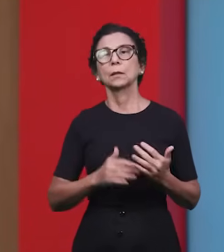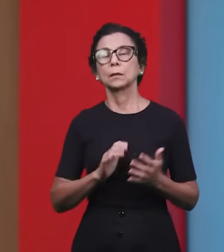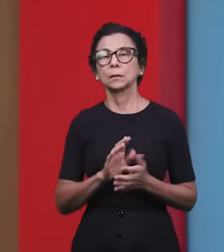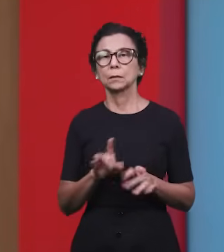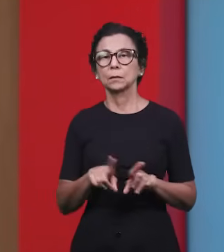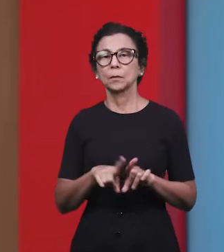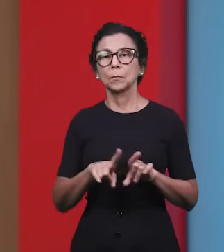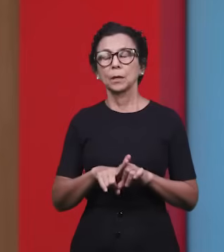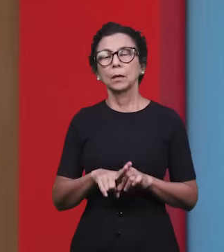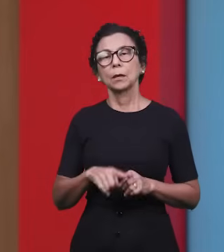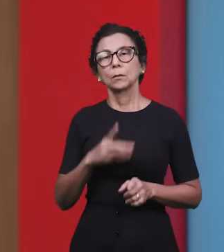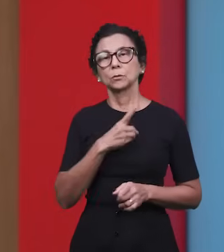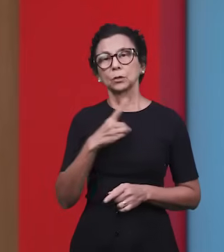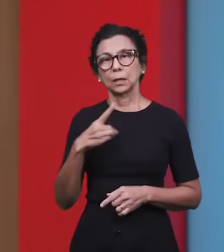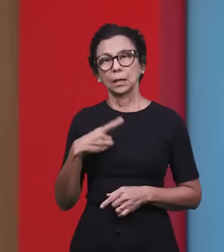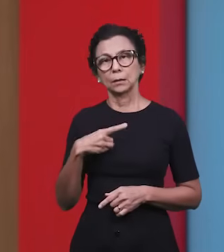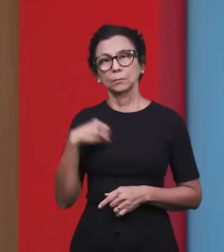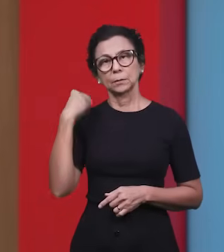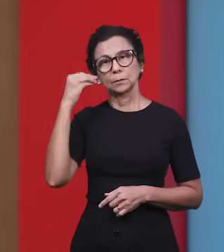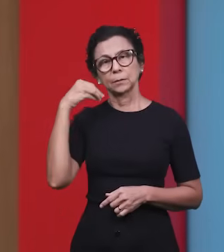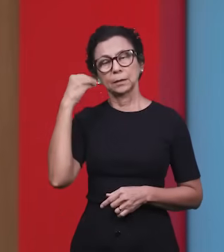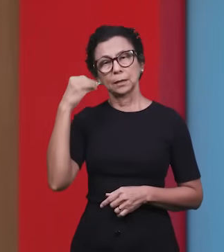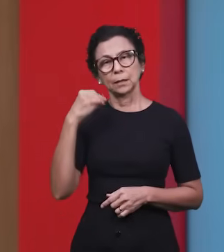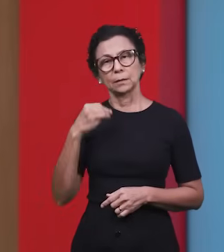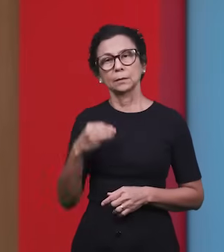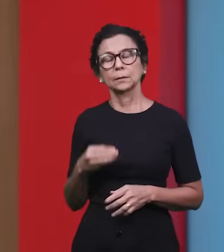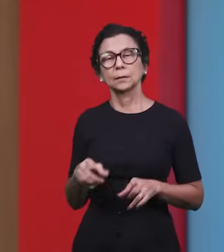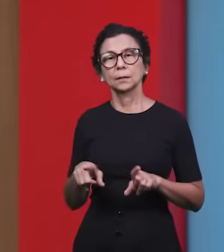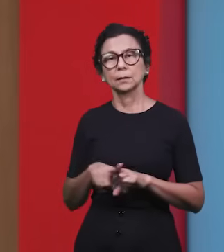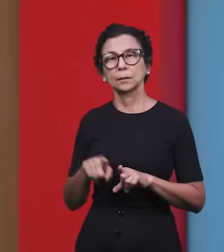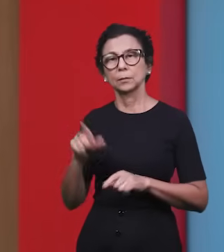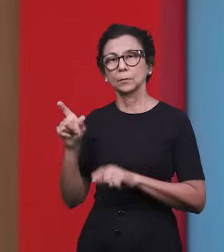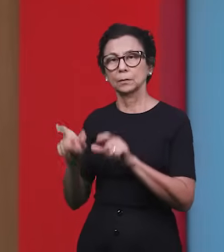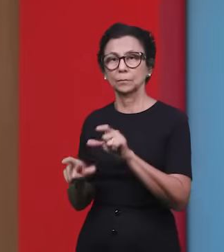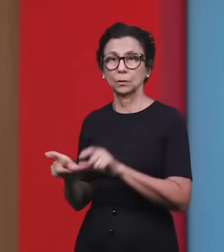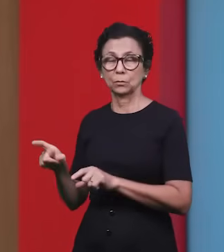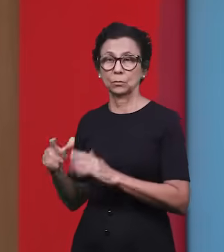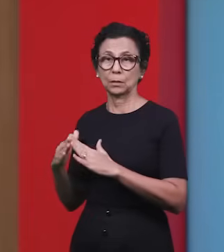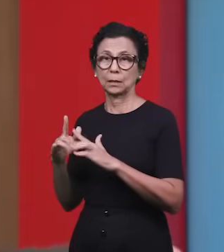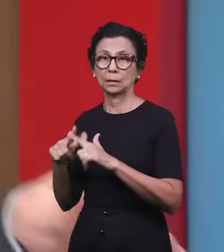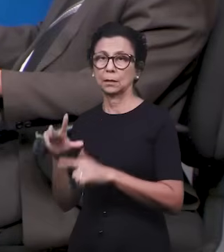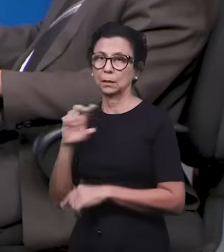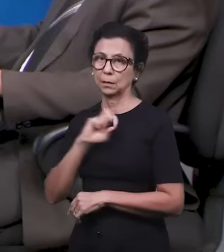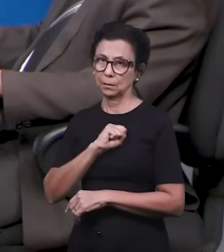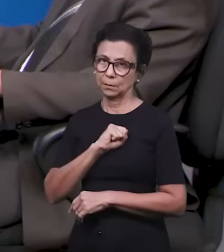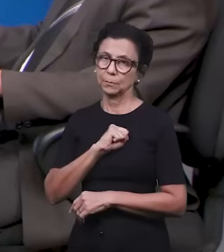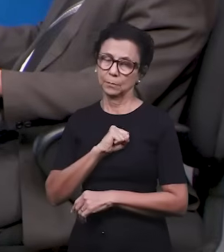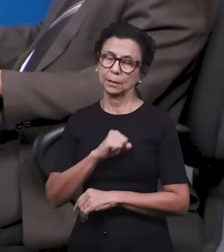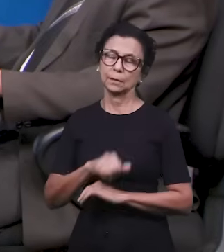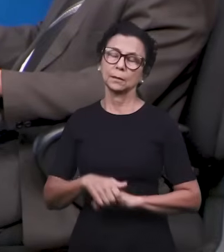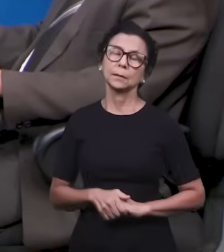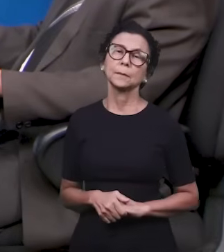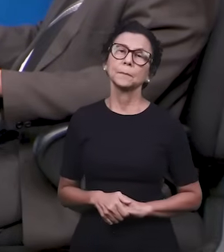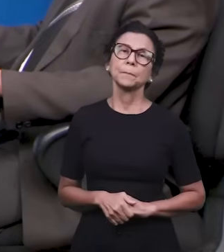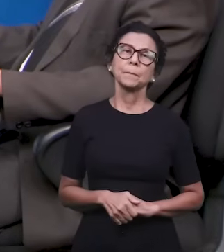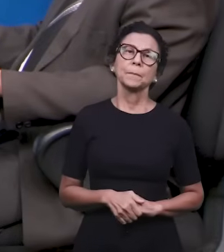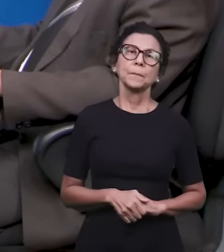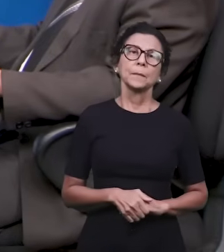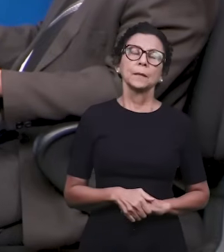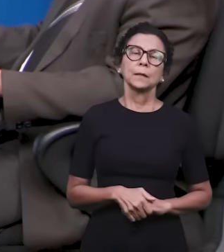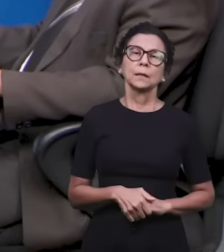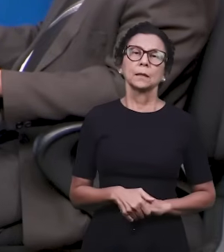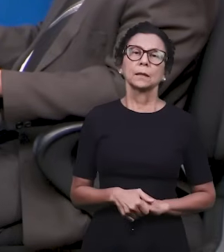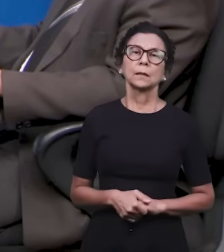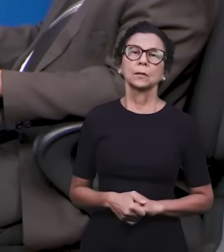pessoa de experiência e de amor ao rebanho. E nós estávamos comentando, né? Na própria base da criação